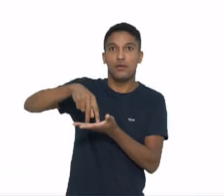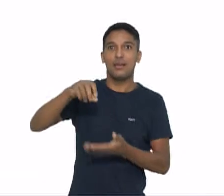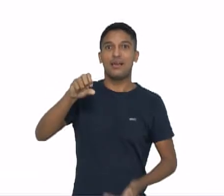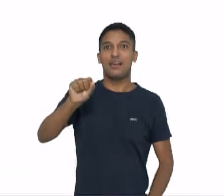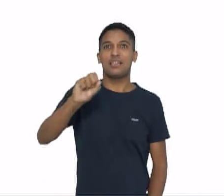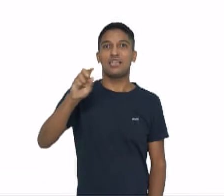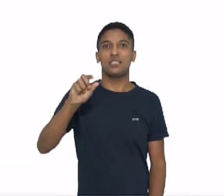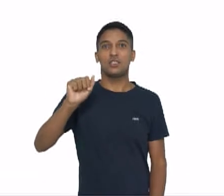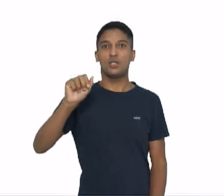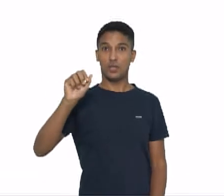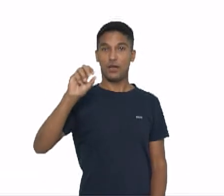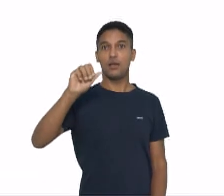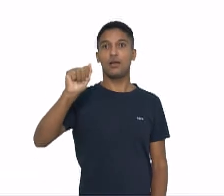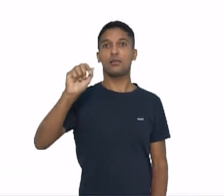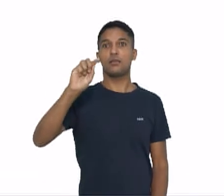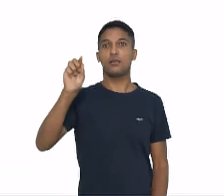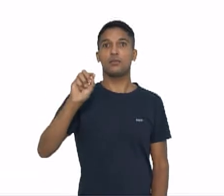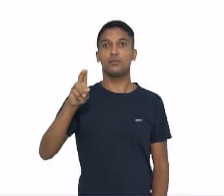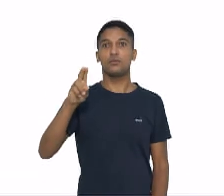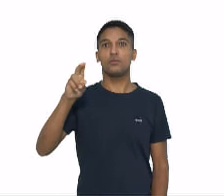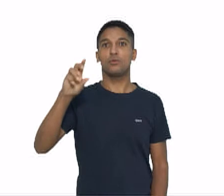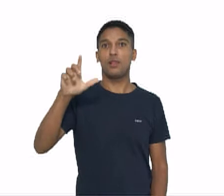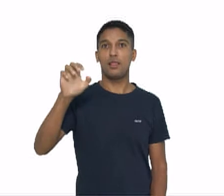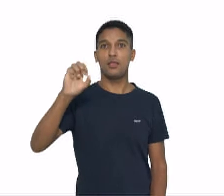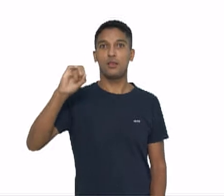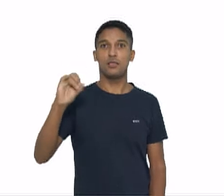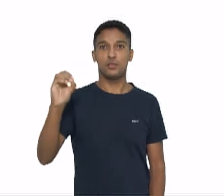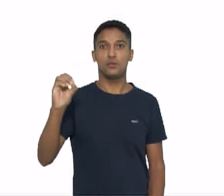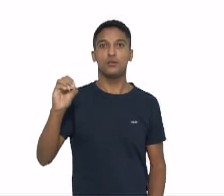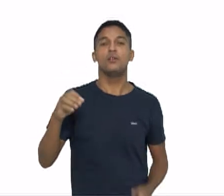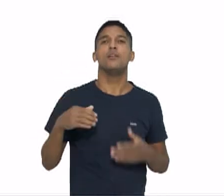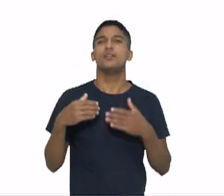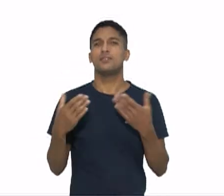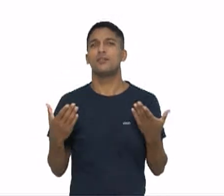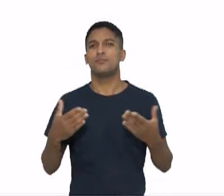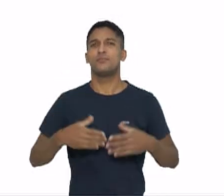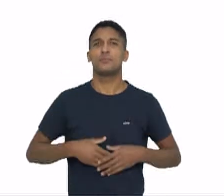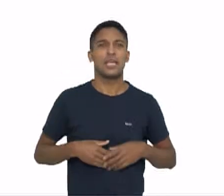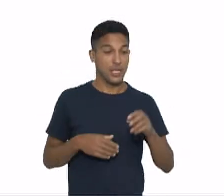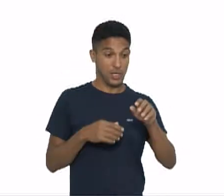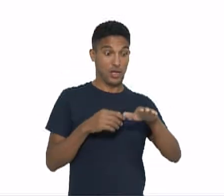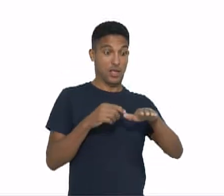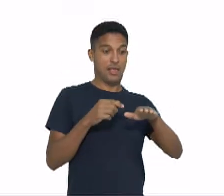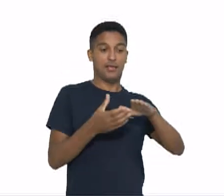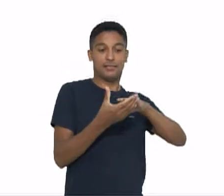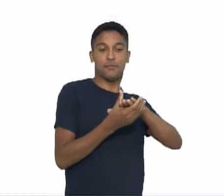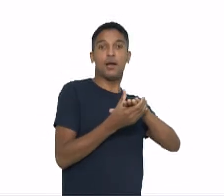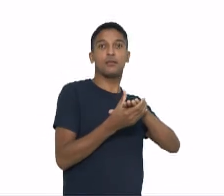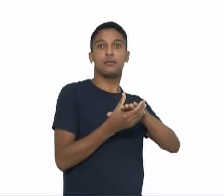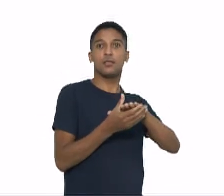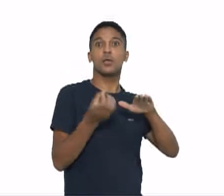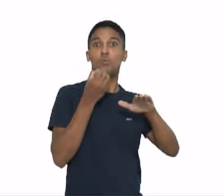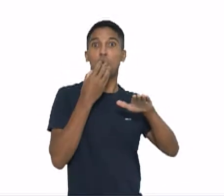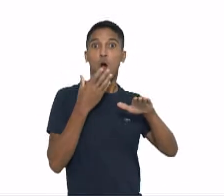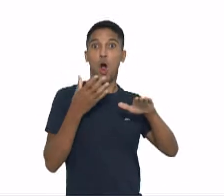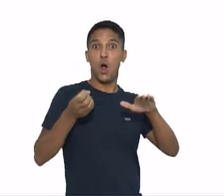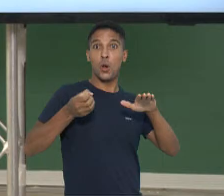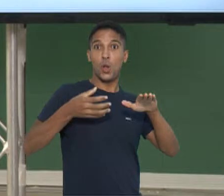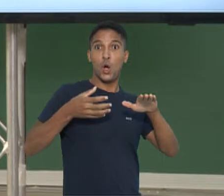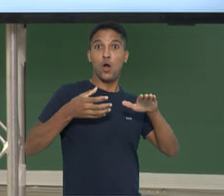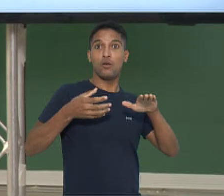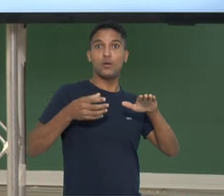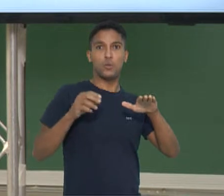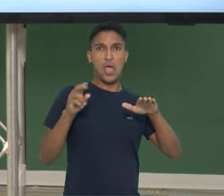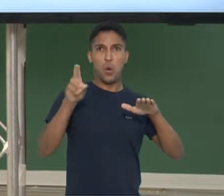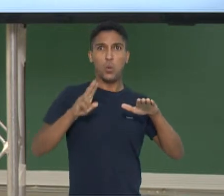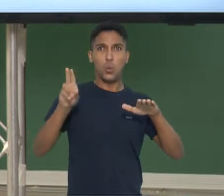uso, porque yo nunca jugué bien y del banco casi no me movía. Então ele falou que ele tem